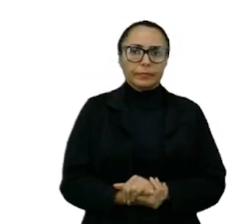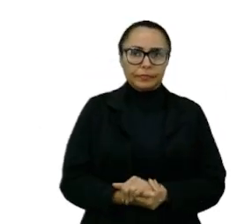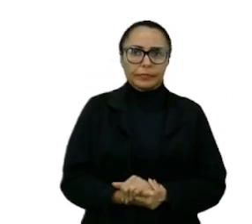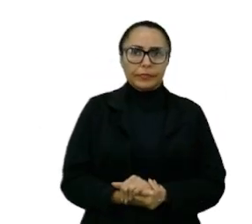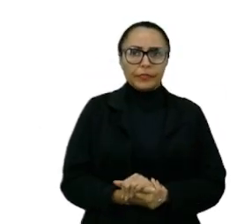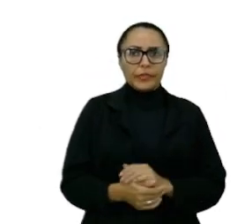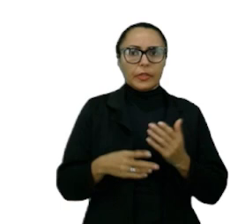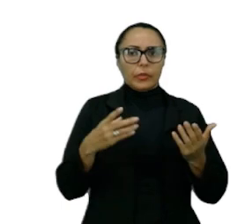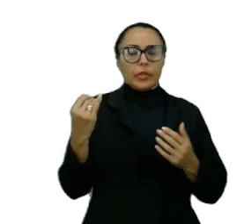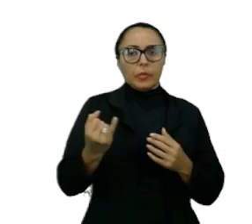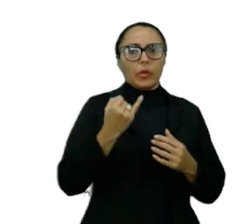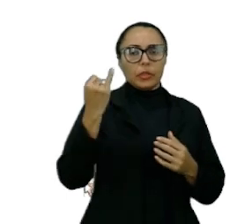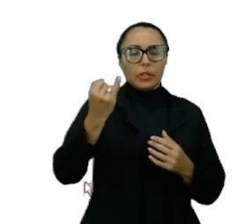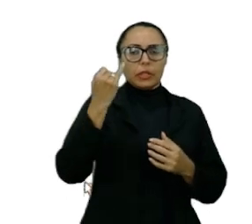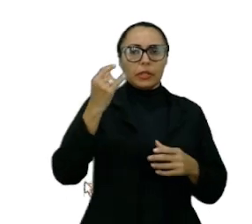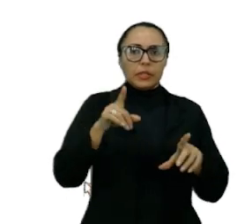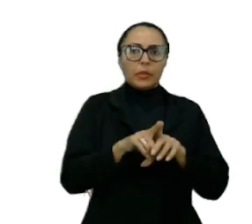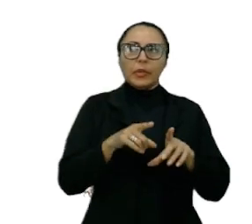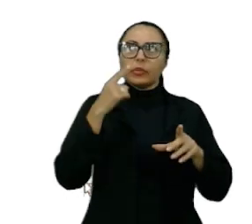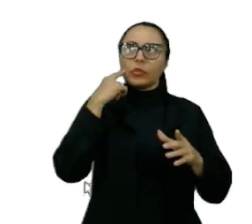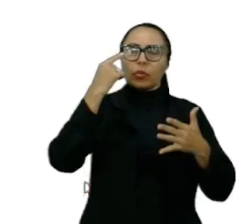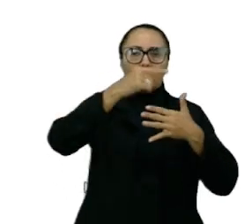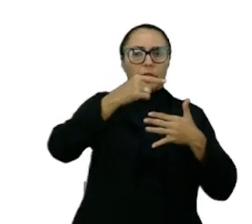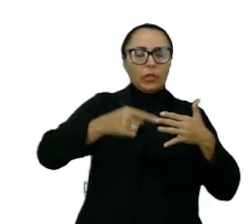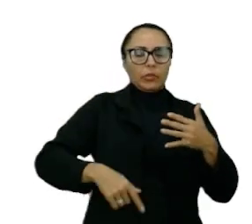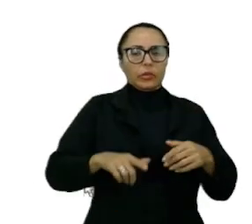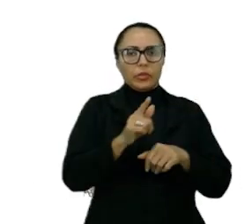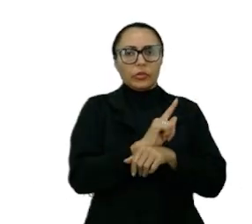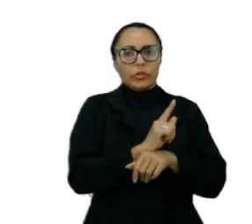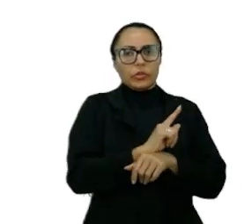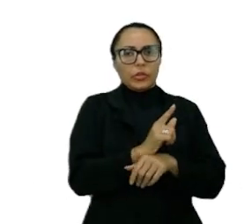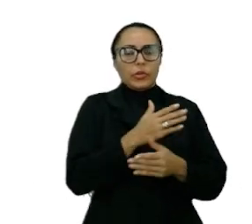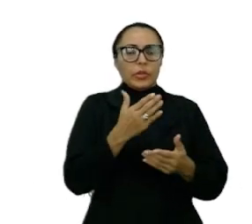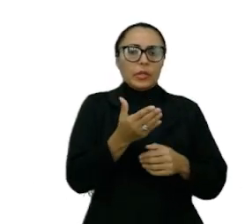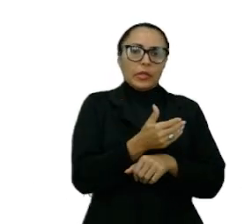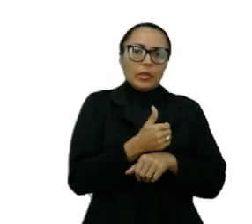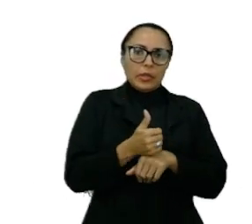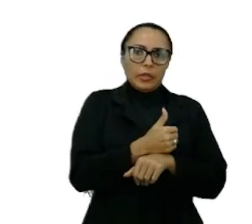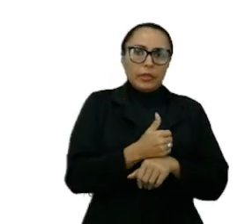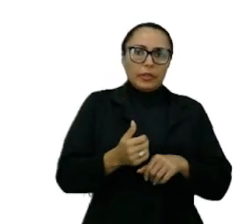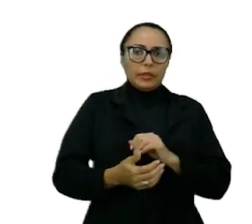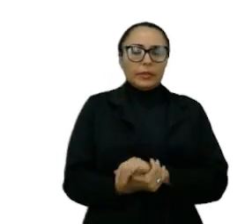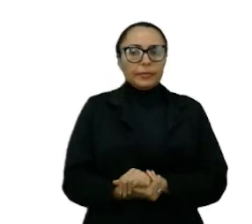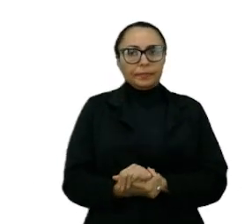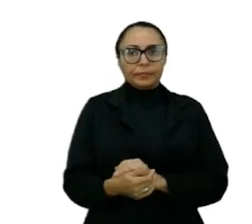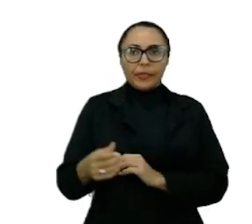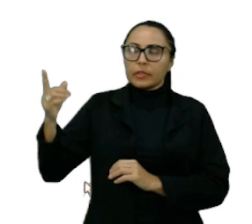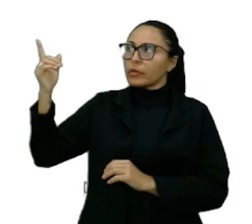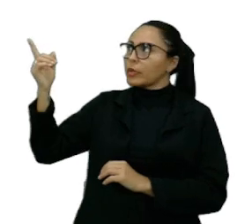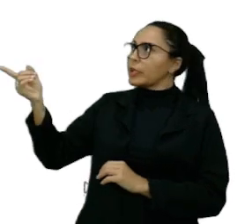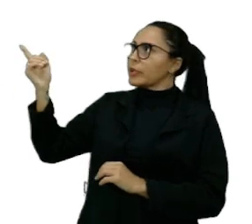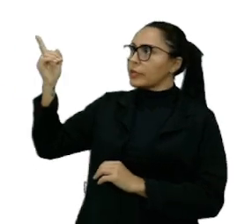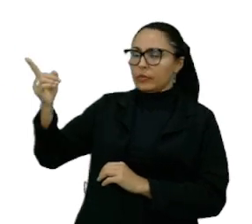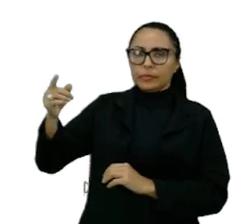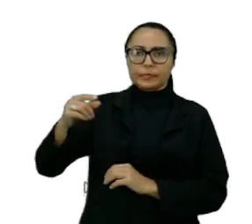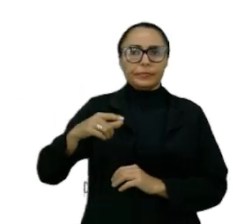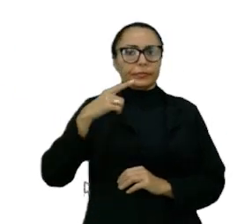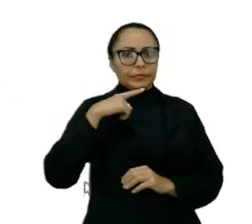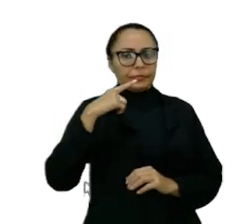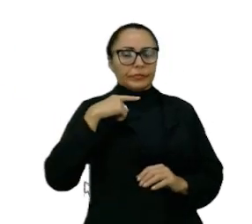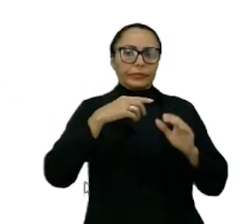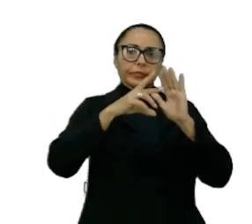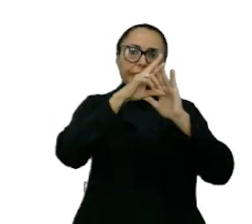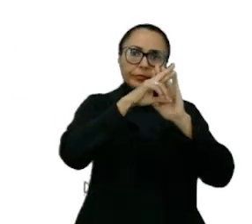importantes dentro do nosso conteúdo de gestão da qualidade. Nesse quadro, você tem as